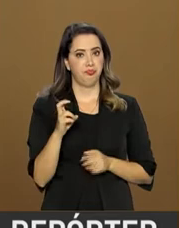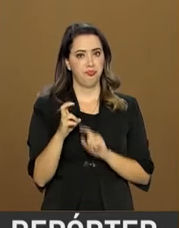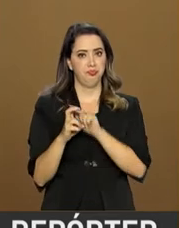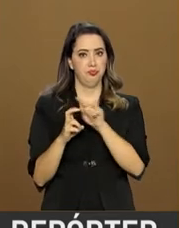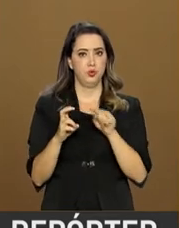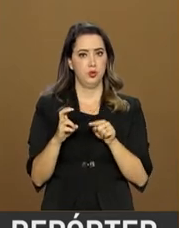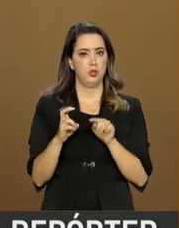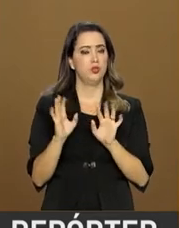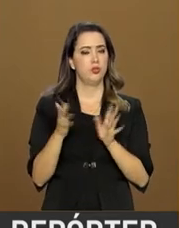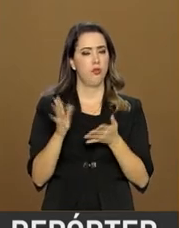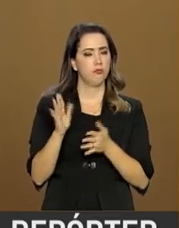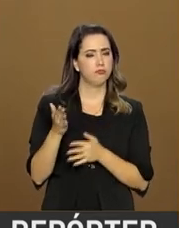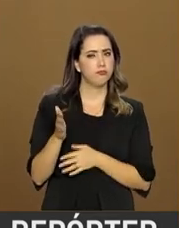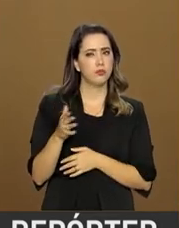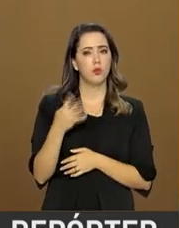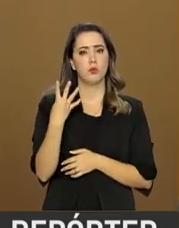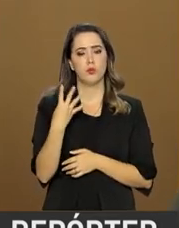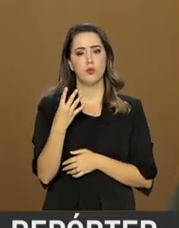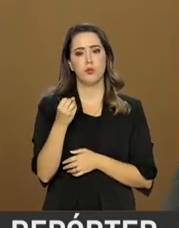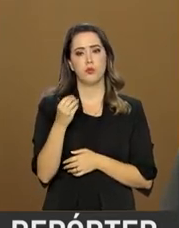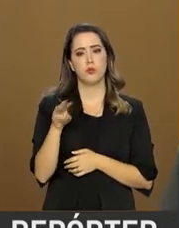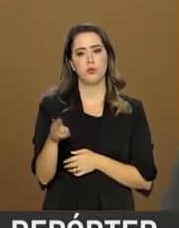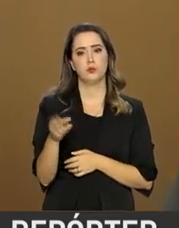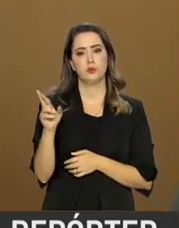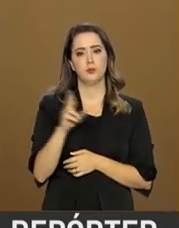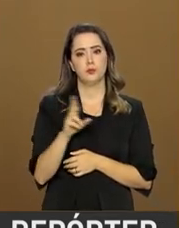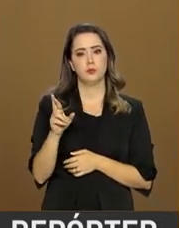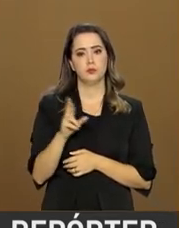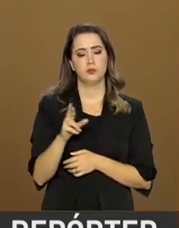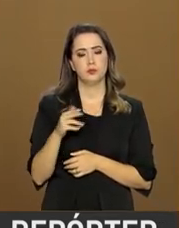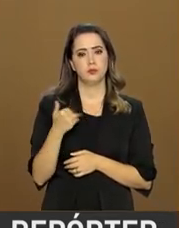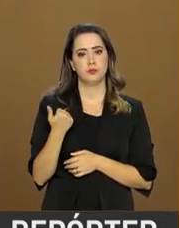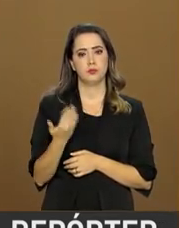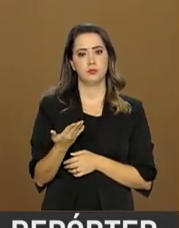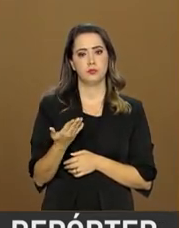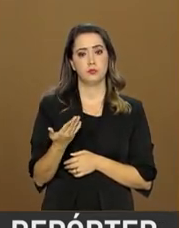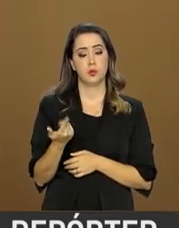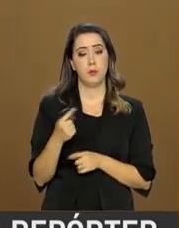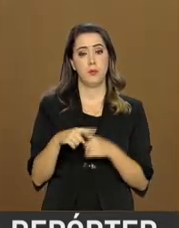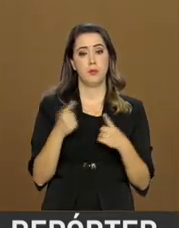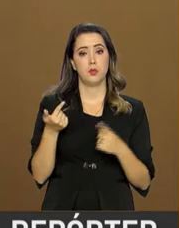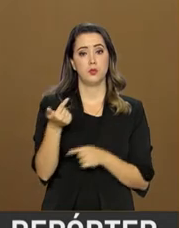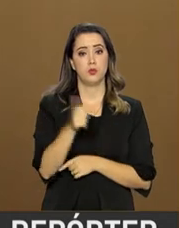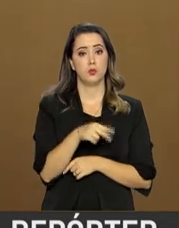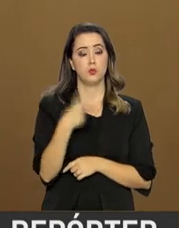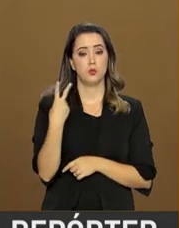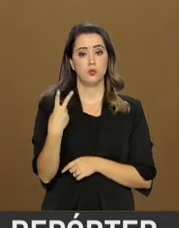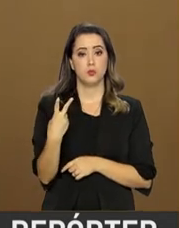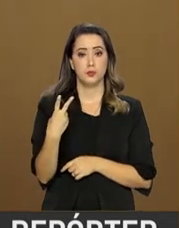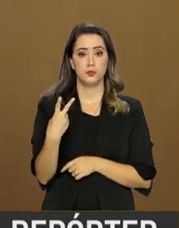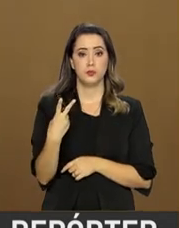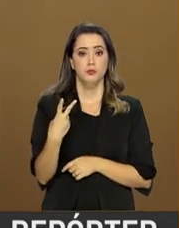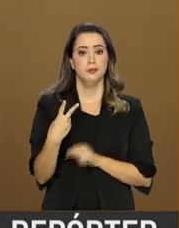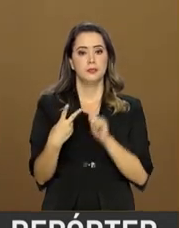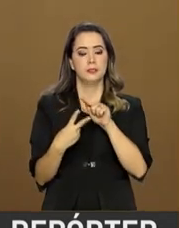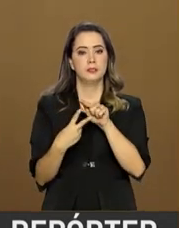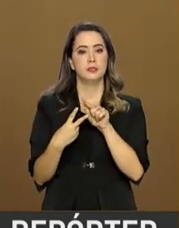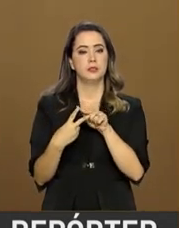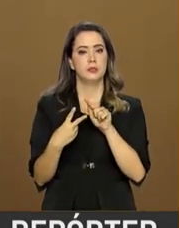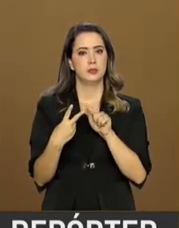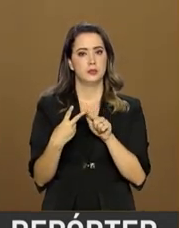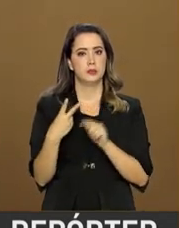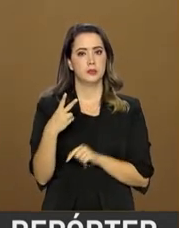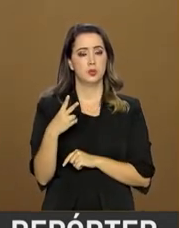nós já temos um valor aproximado de 400 milhões de reais a agora os outros dois eles ainda estão os dois exatamente